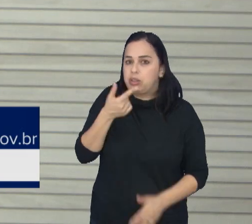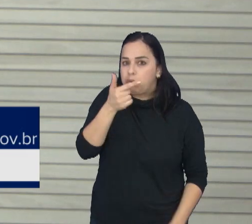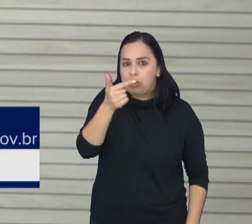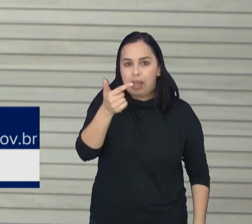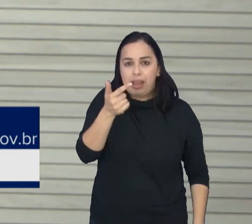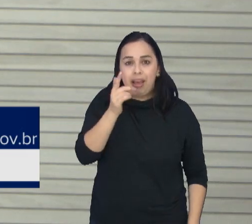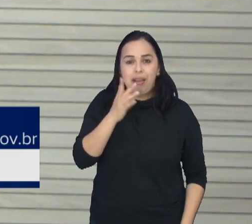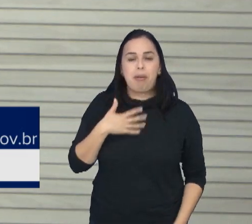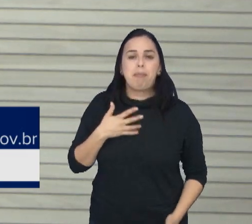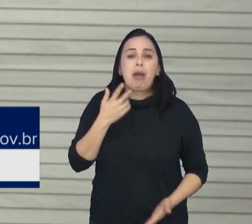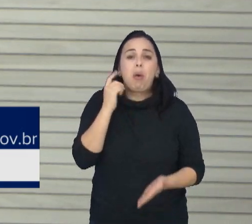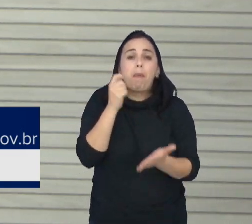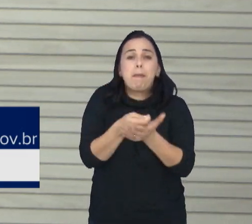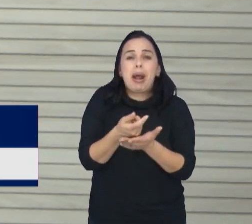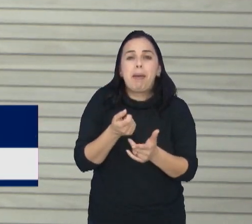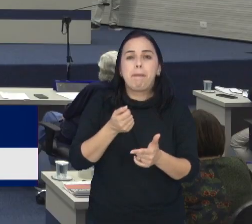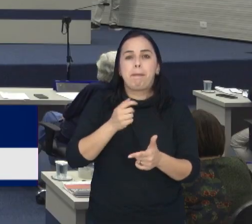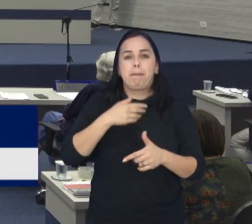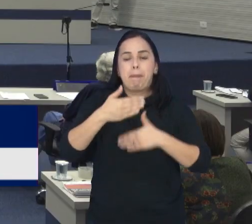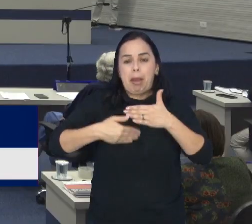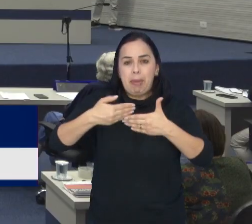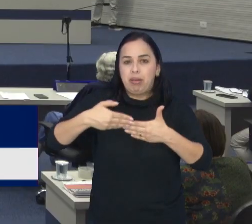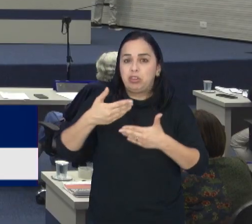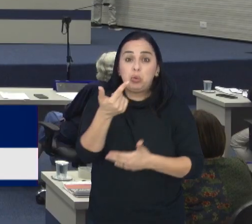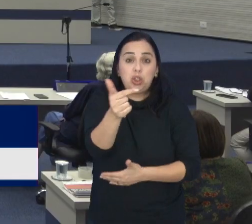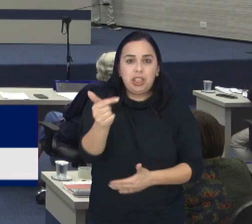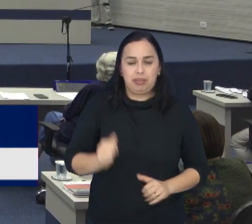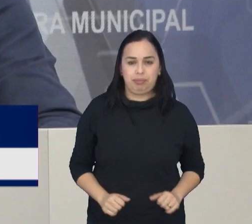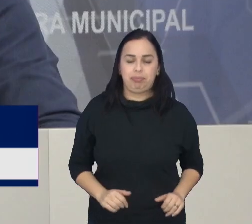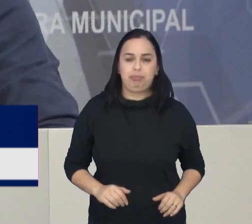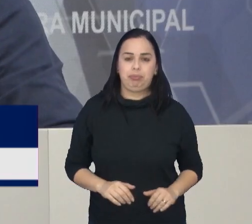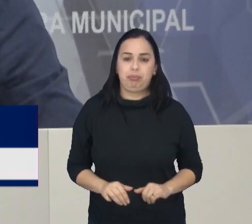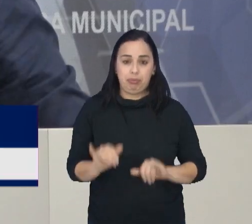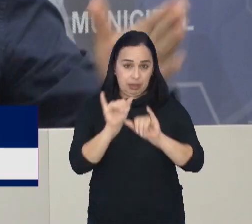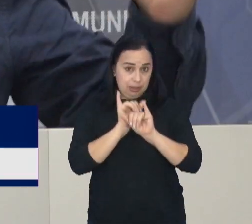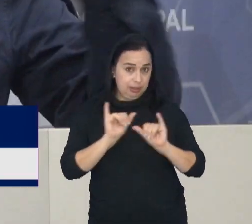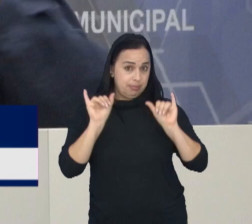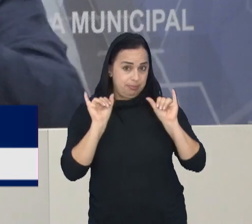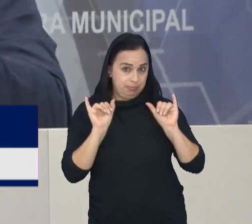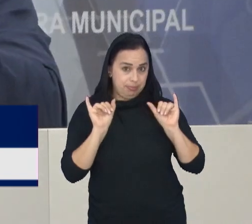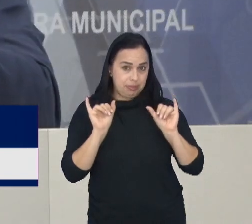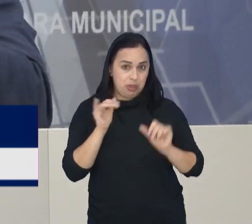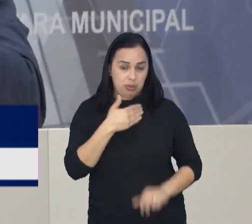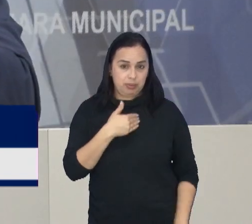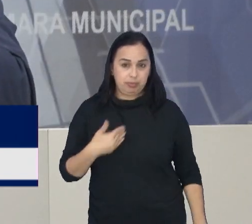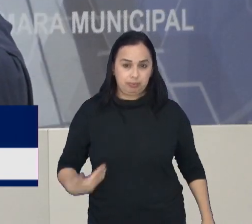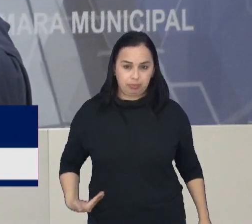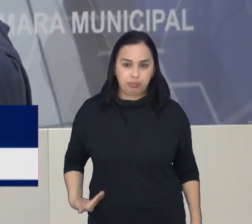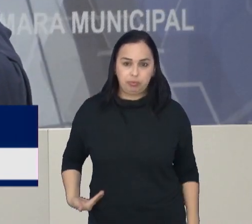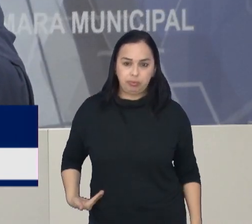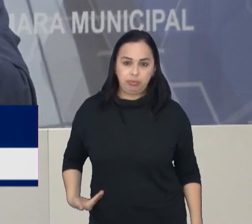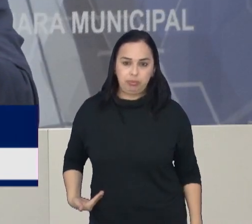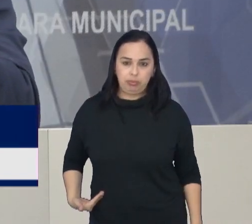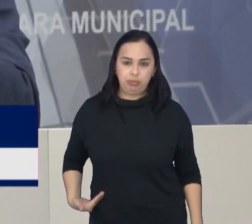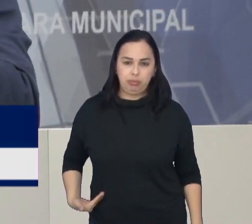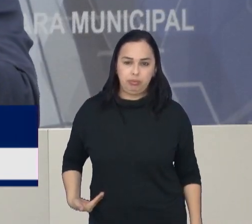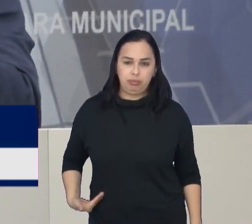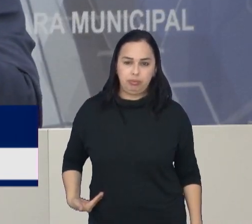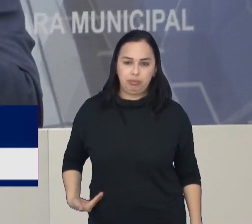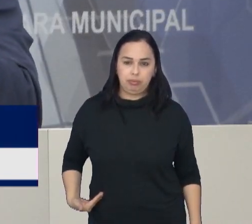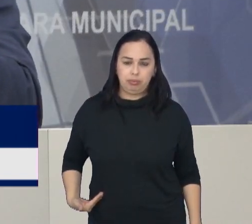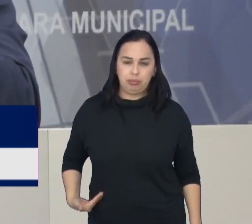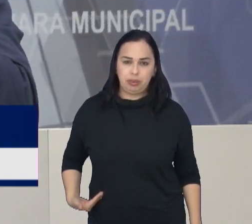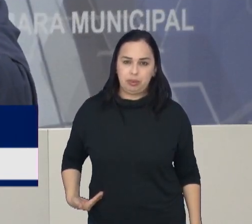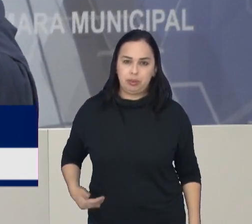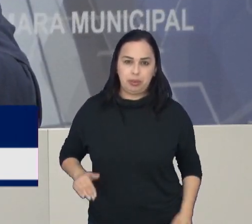higiênico para as escolas. Meu querido Renato, só para te informar, o governo, o governo trágico